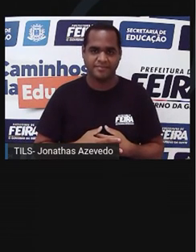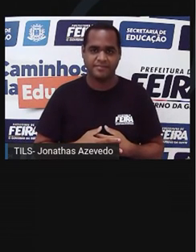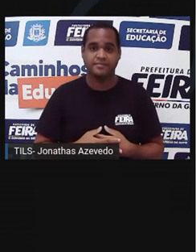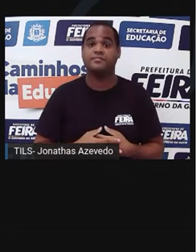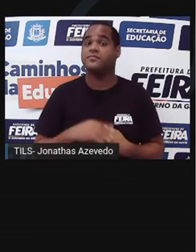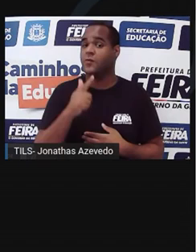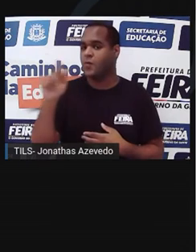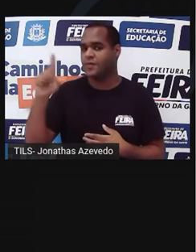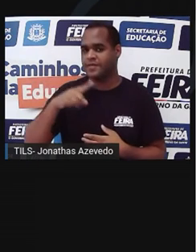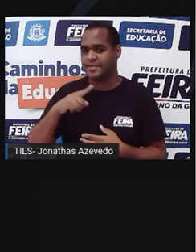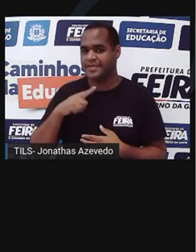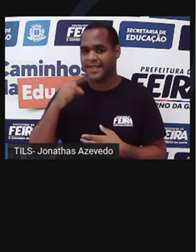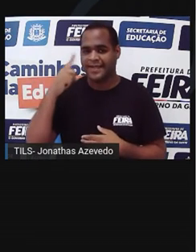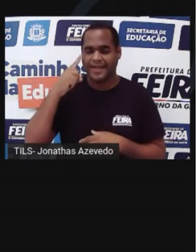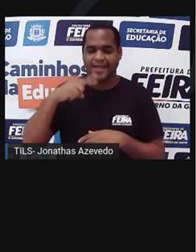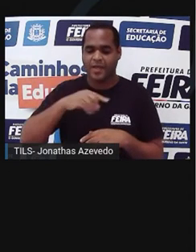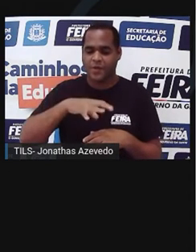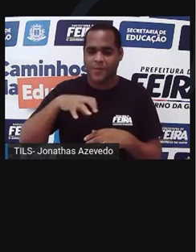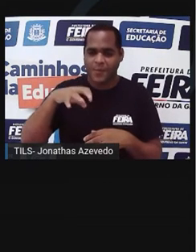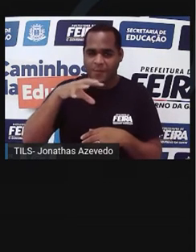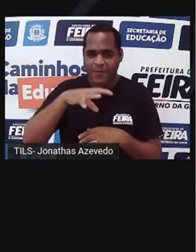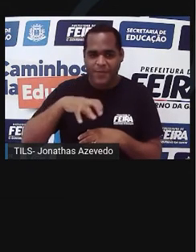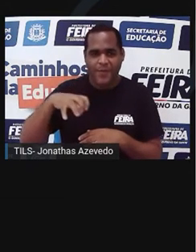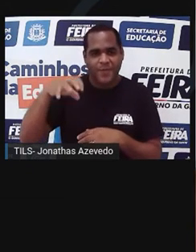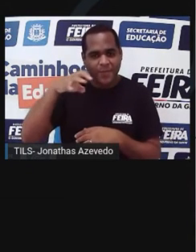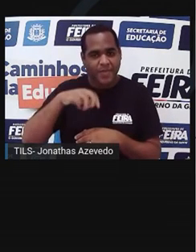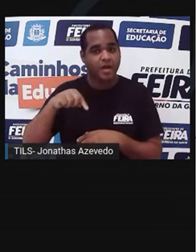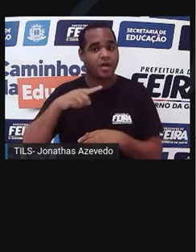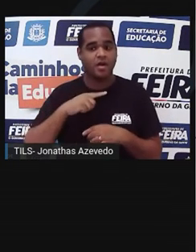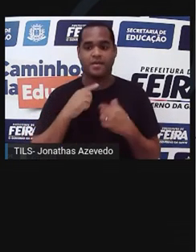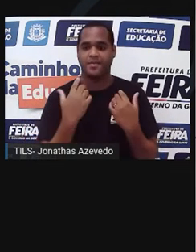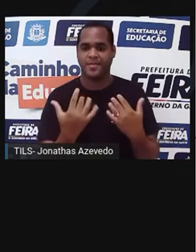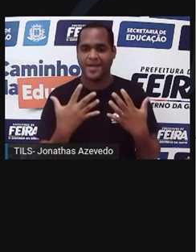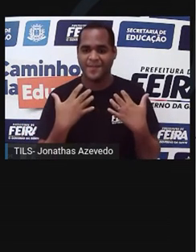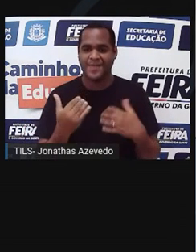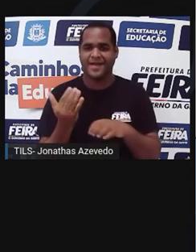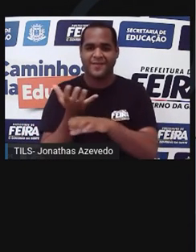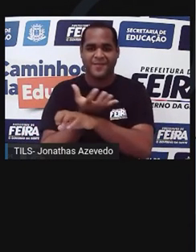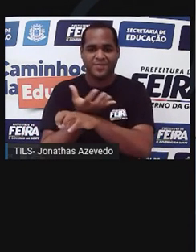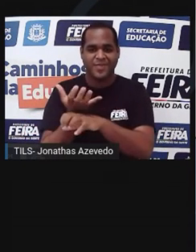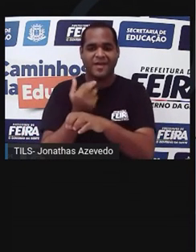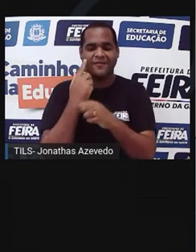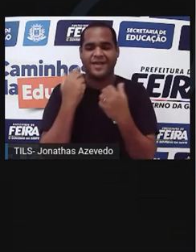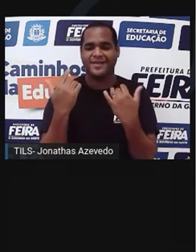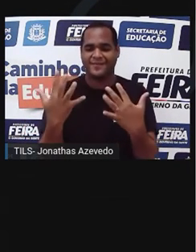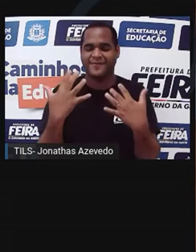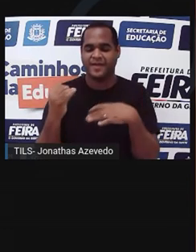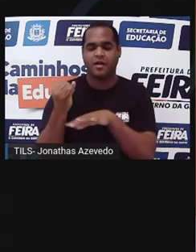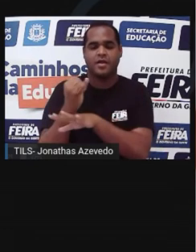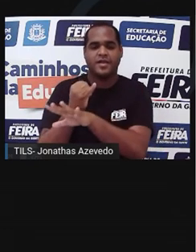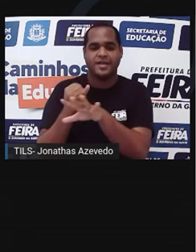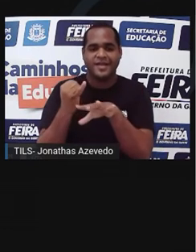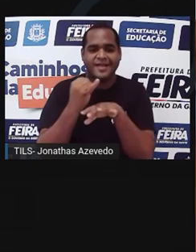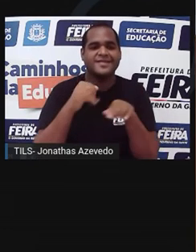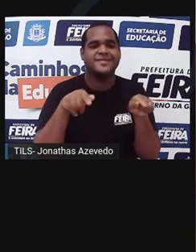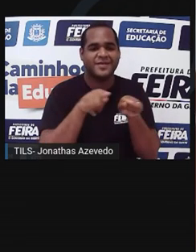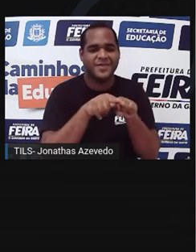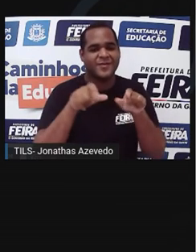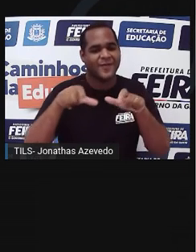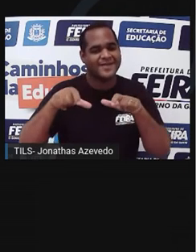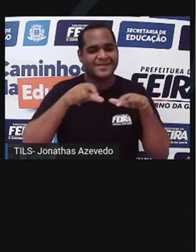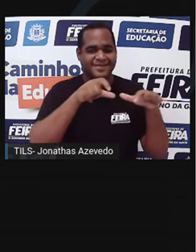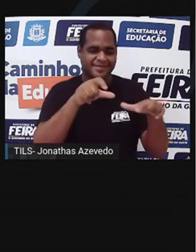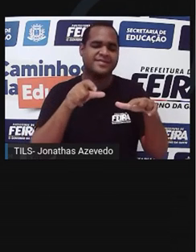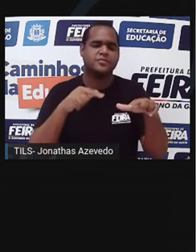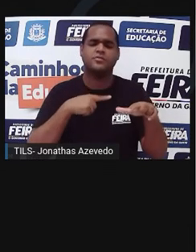Ou quando corais e manguezais funcionam como barreiras que detêm o avanço do mar sobre ilhas e continentes. Ou seja,